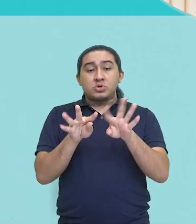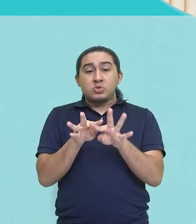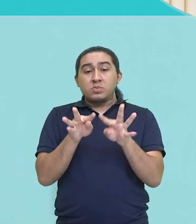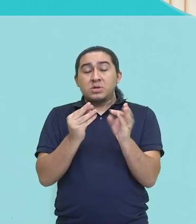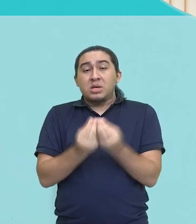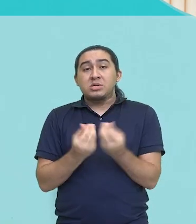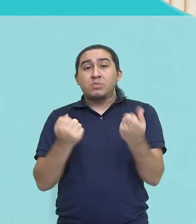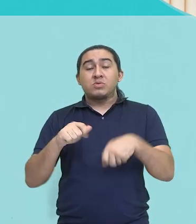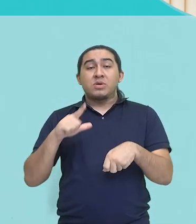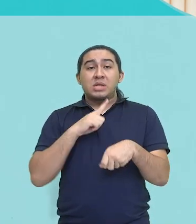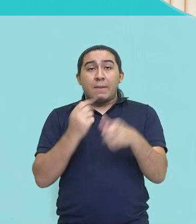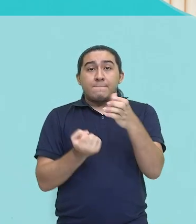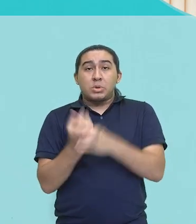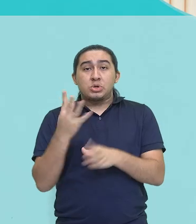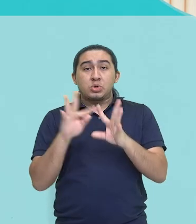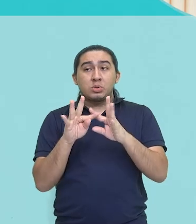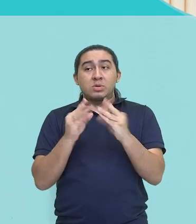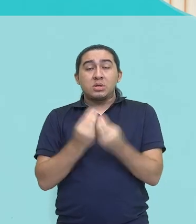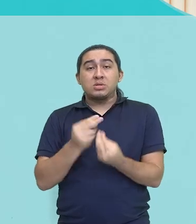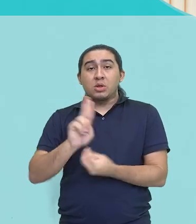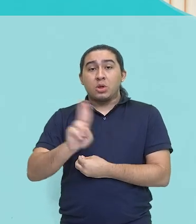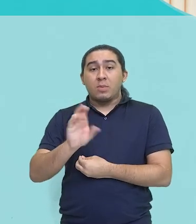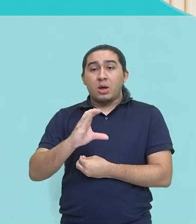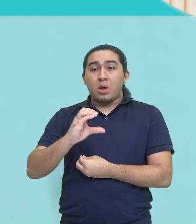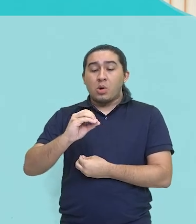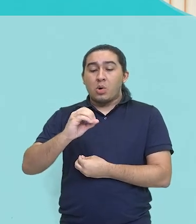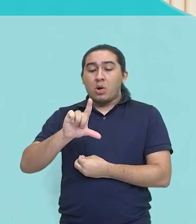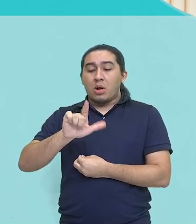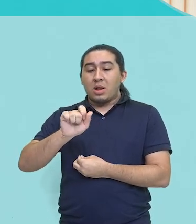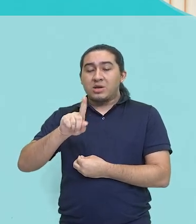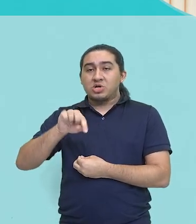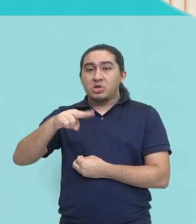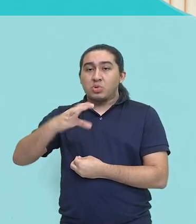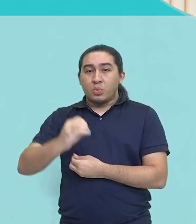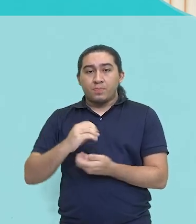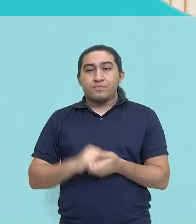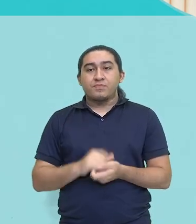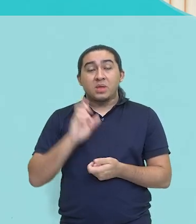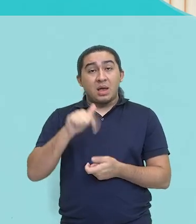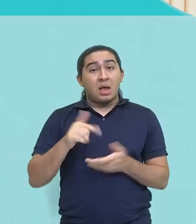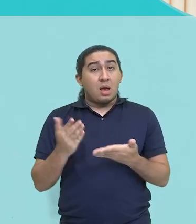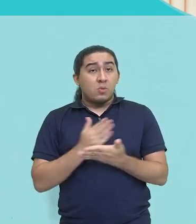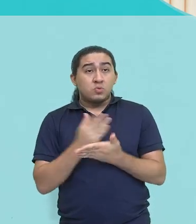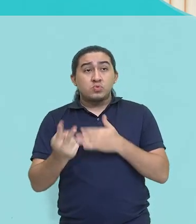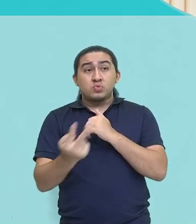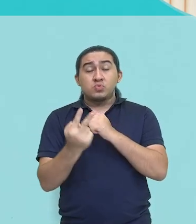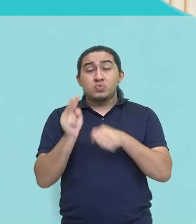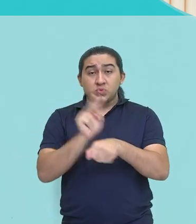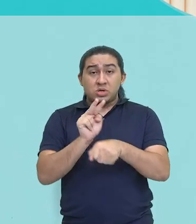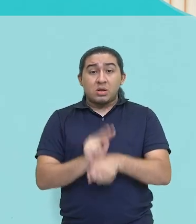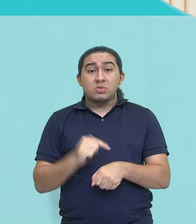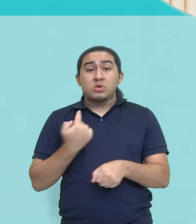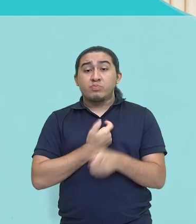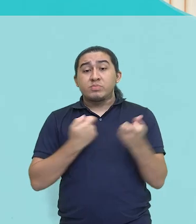substâncias para estimular a produção de colágeno. Então, esses são alguns cuidados que a gente deve